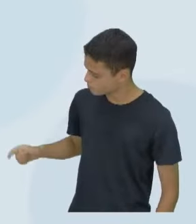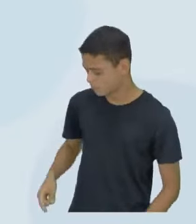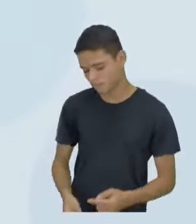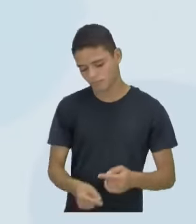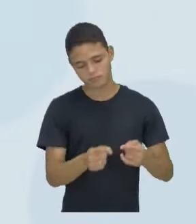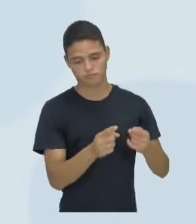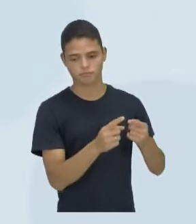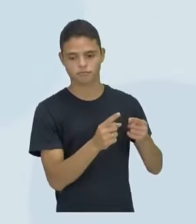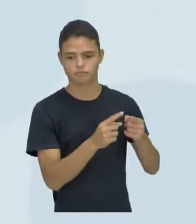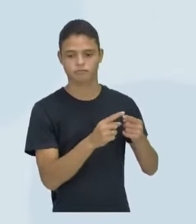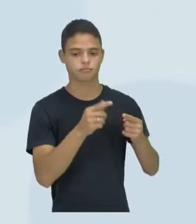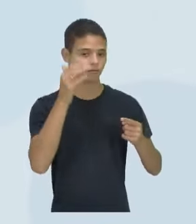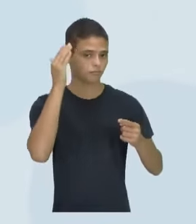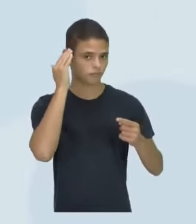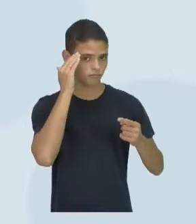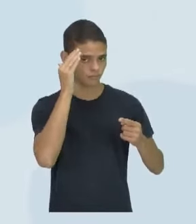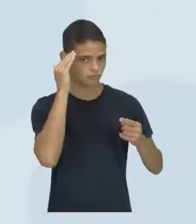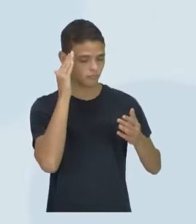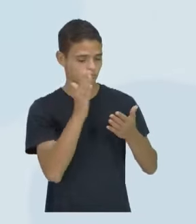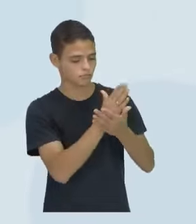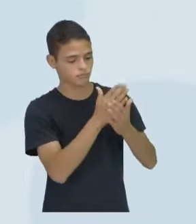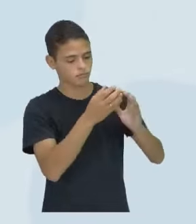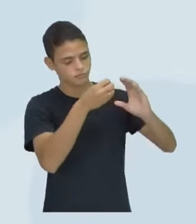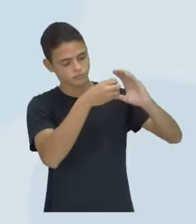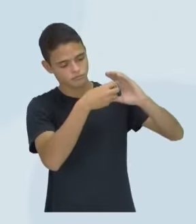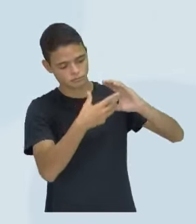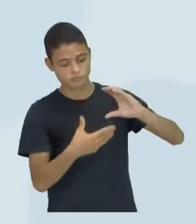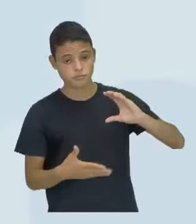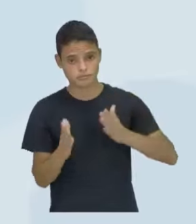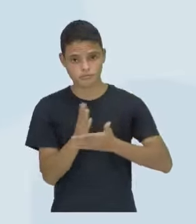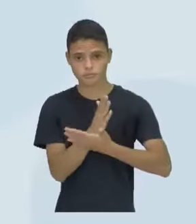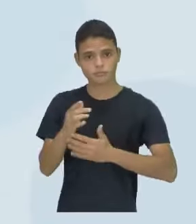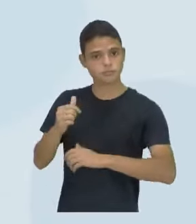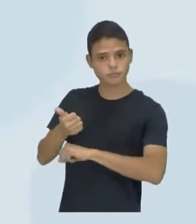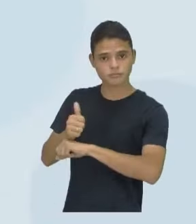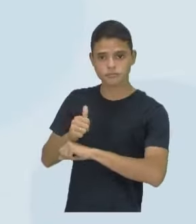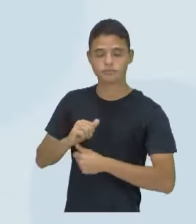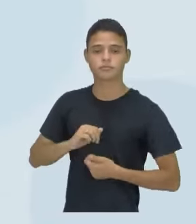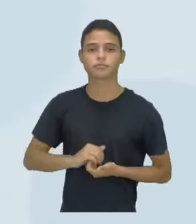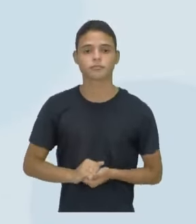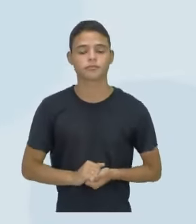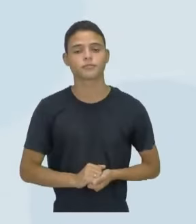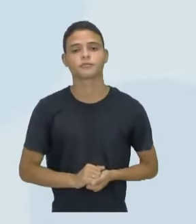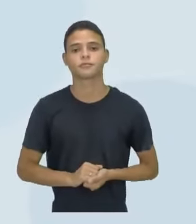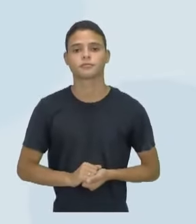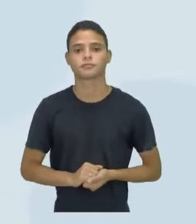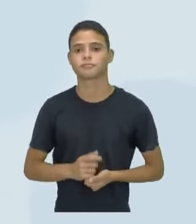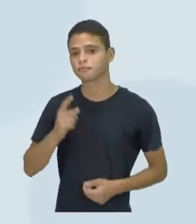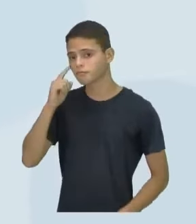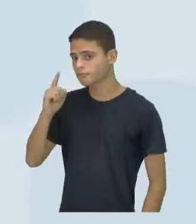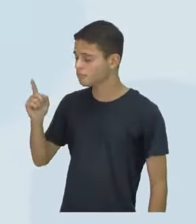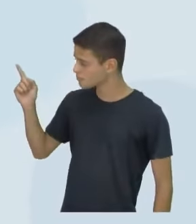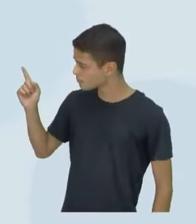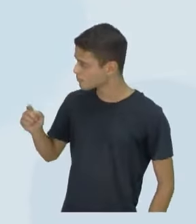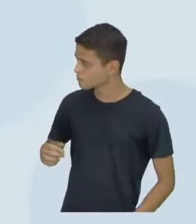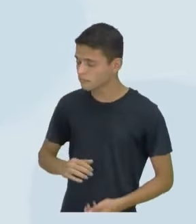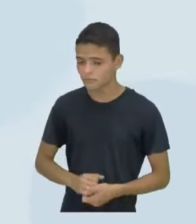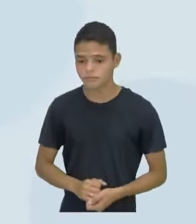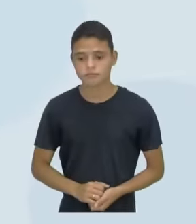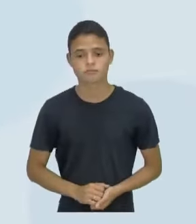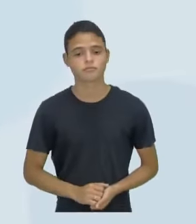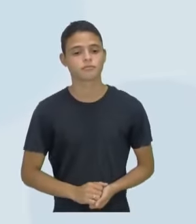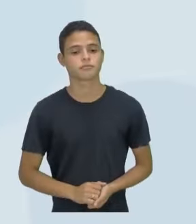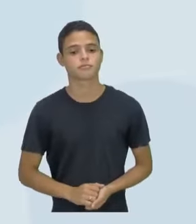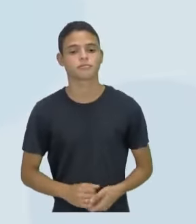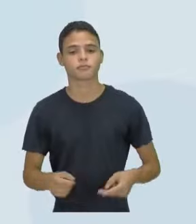jobs. Compreender as características de algumas profissões, ocupações. Yes. Notice the use of different verb tenses